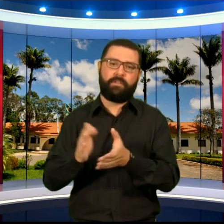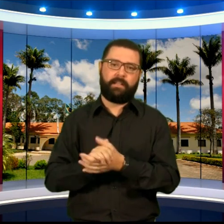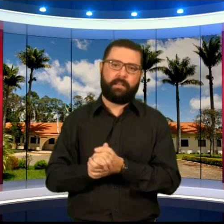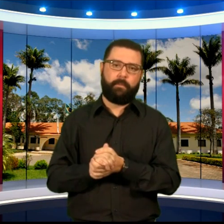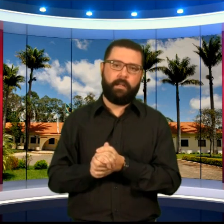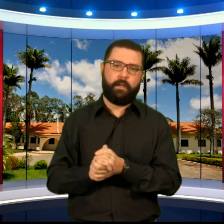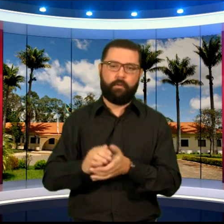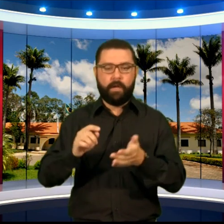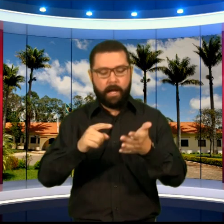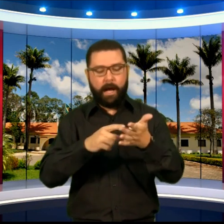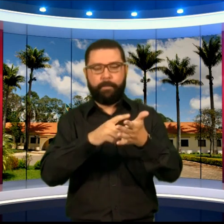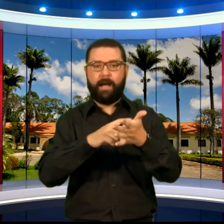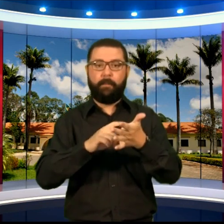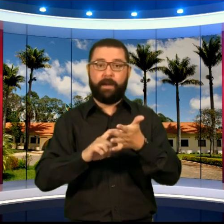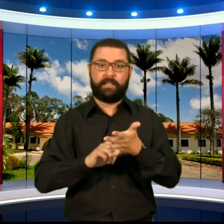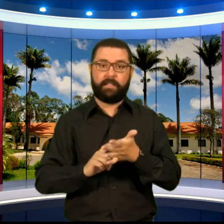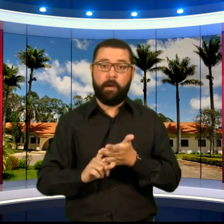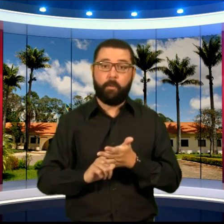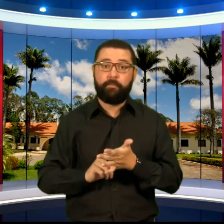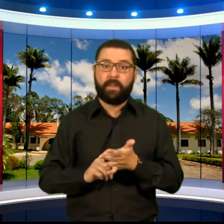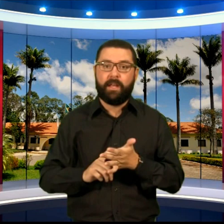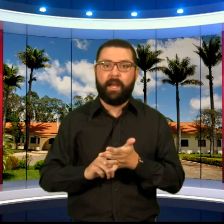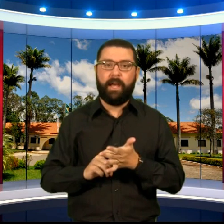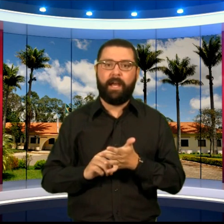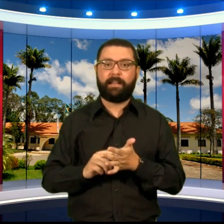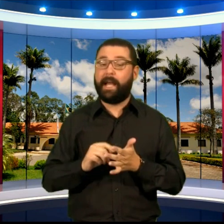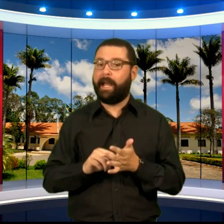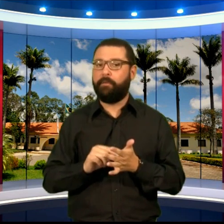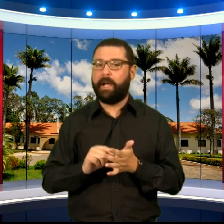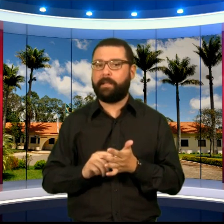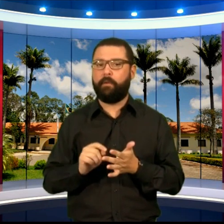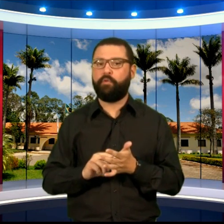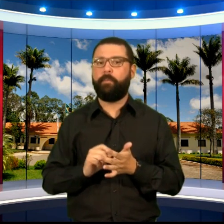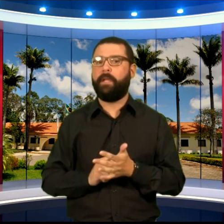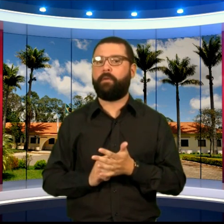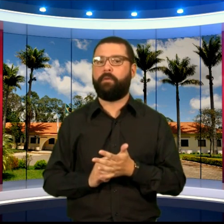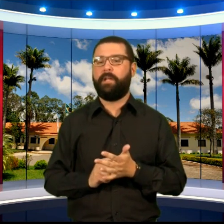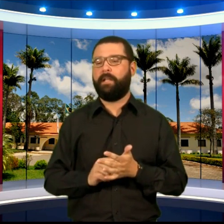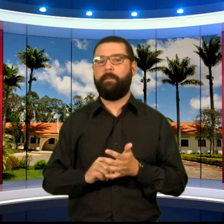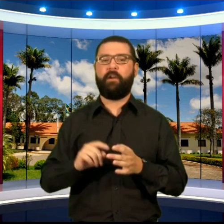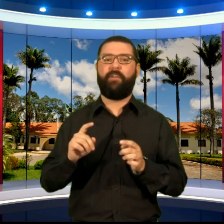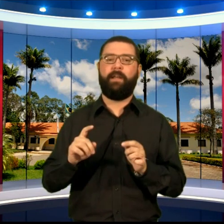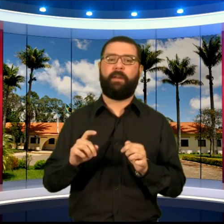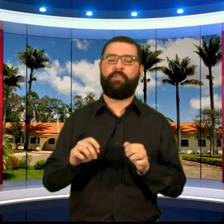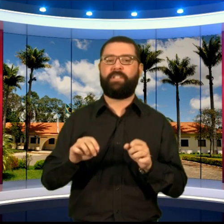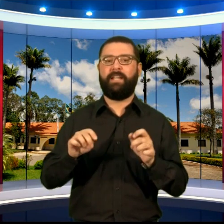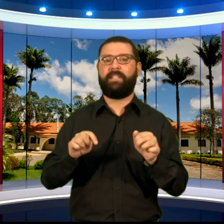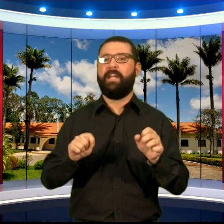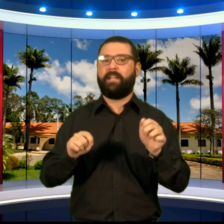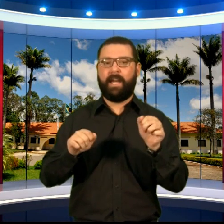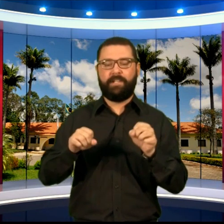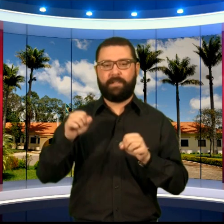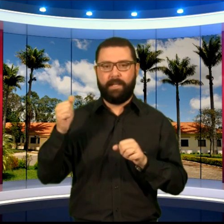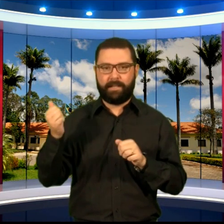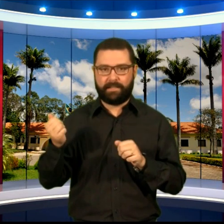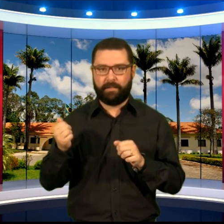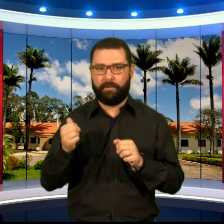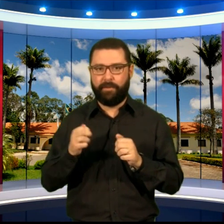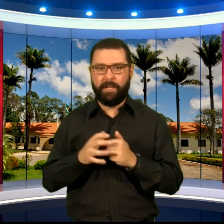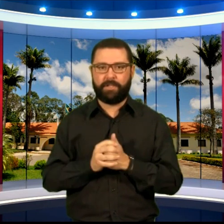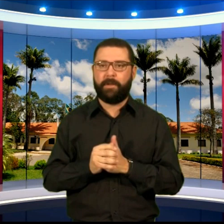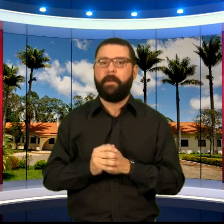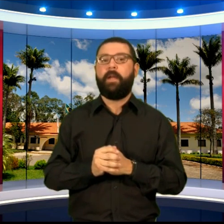a pressão que você está trabalhando? A pressão está lá no catálogo do bico. Lembra que eu falei para vocês que era de